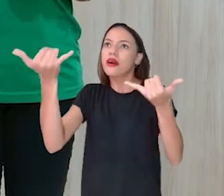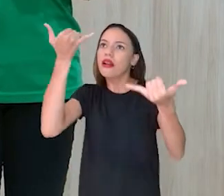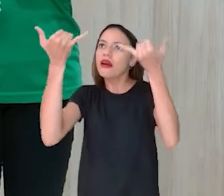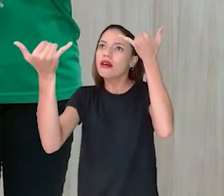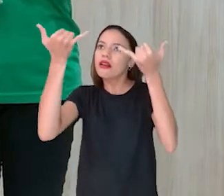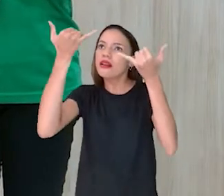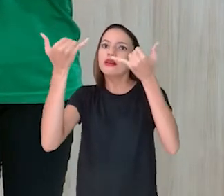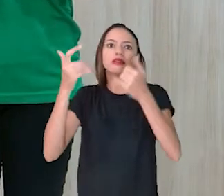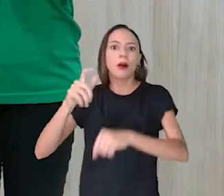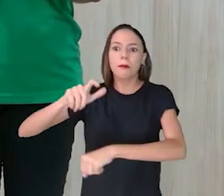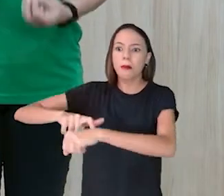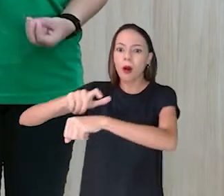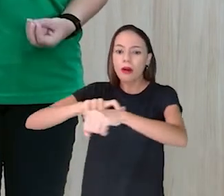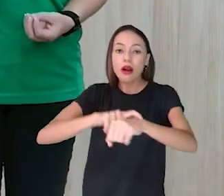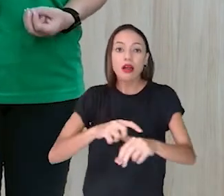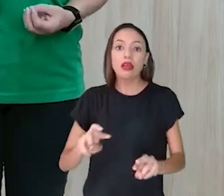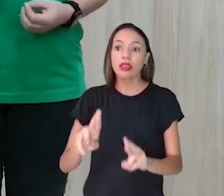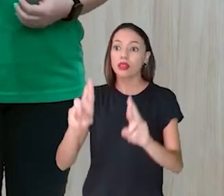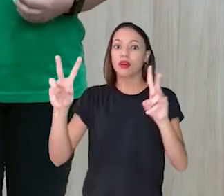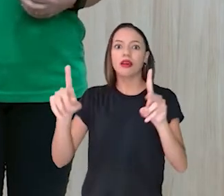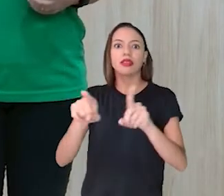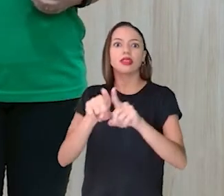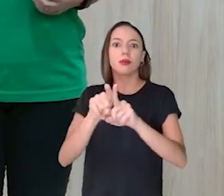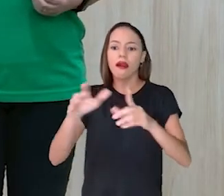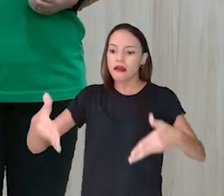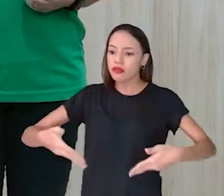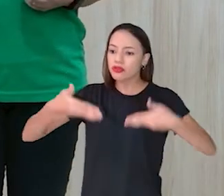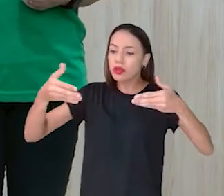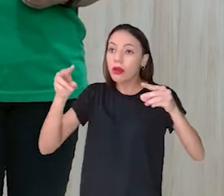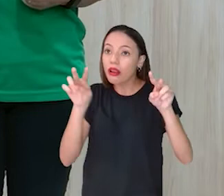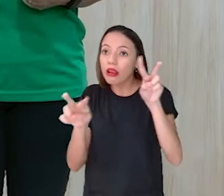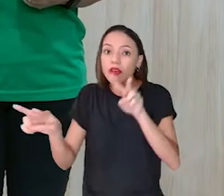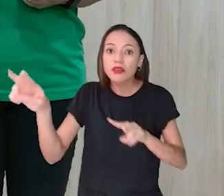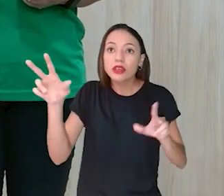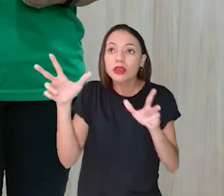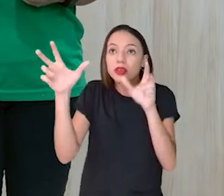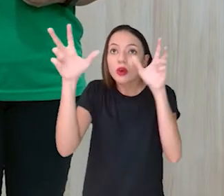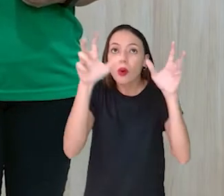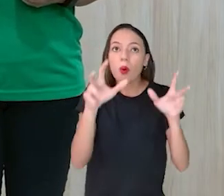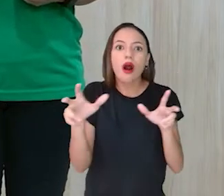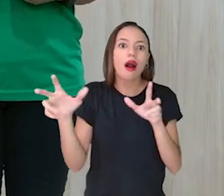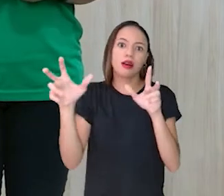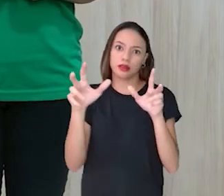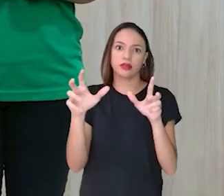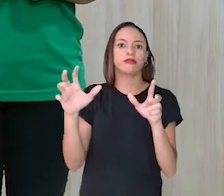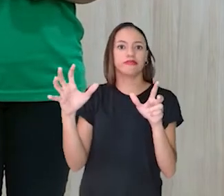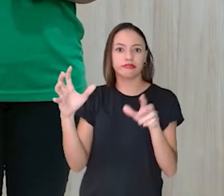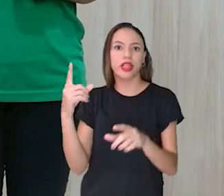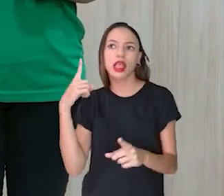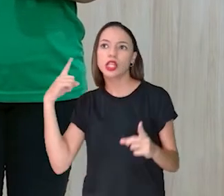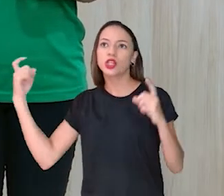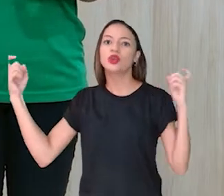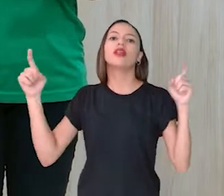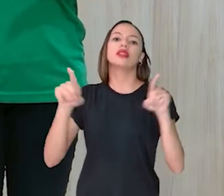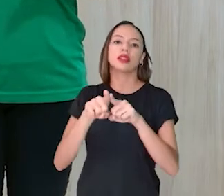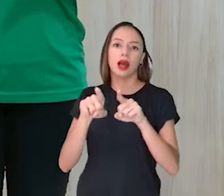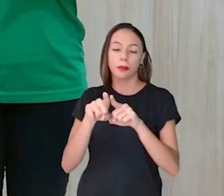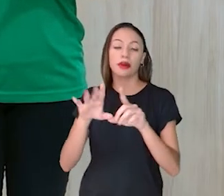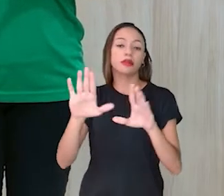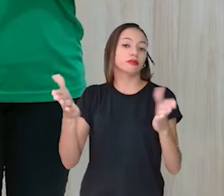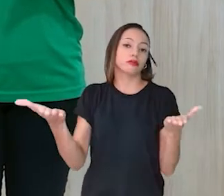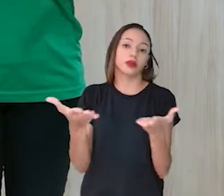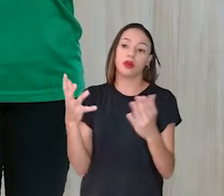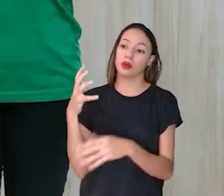novos momentos, novos estímulos visuais, novos estímulos sonoros. Não é? Hoje em dia, uma música ela